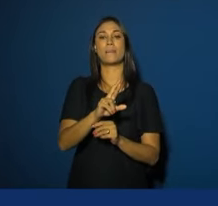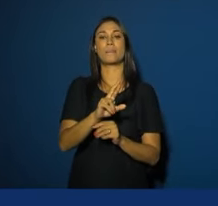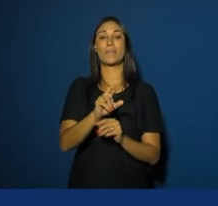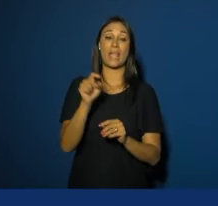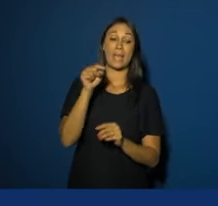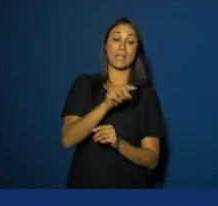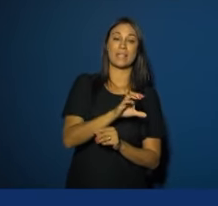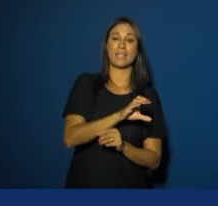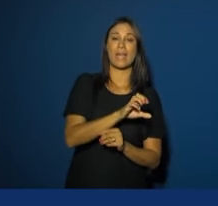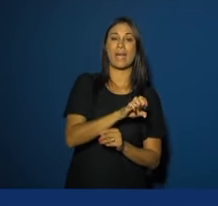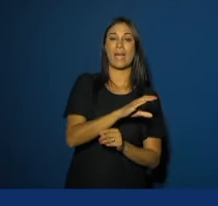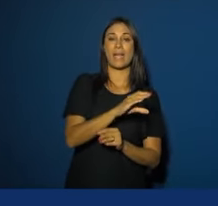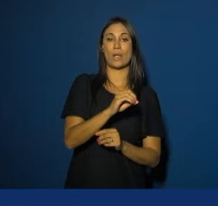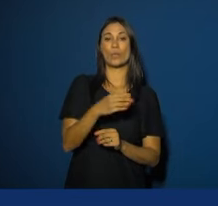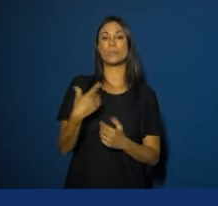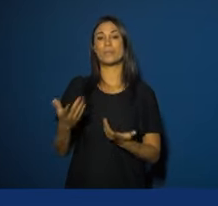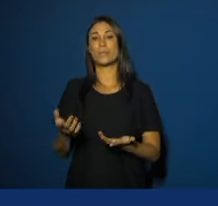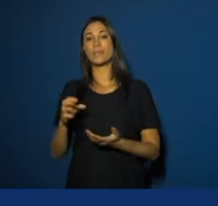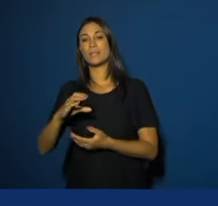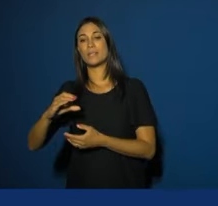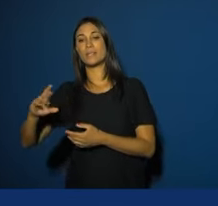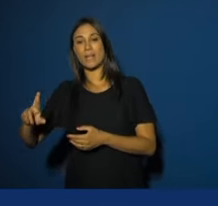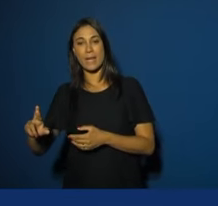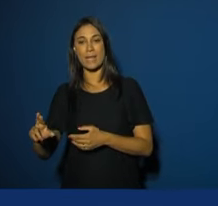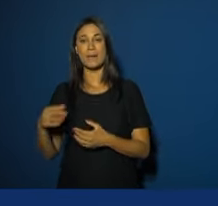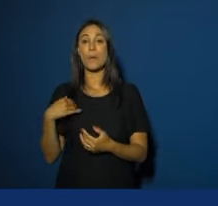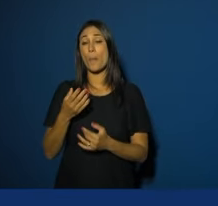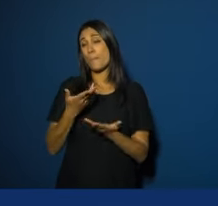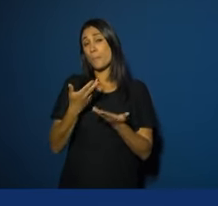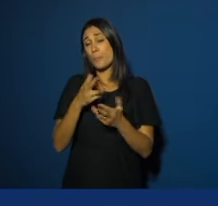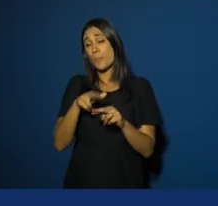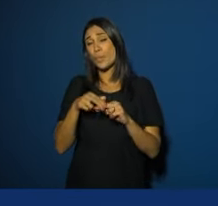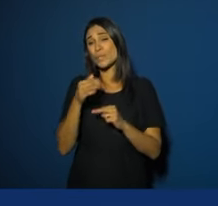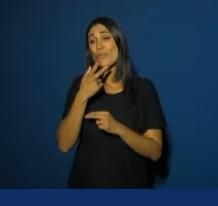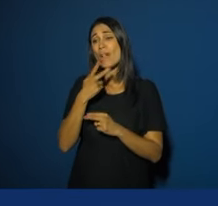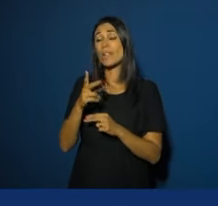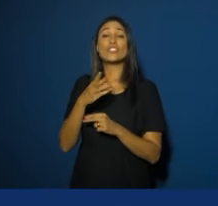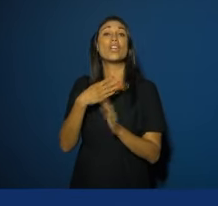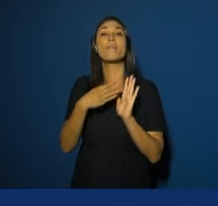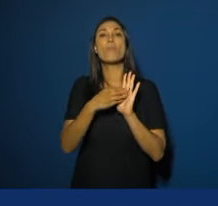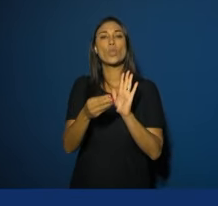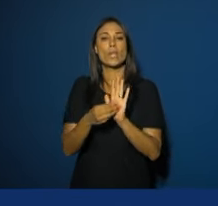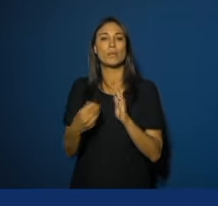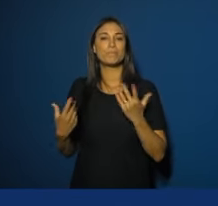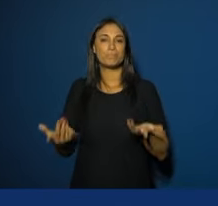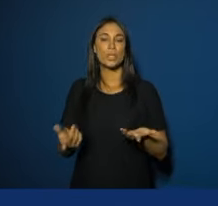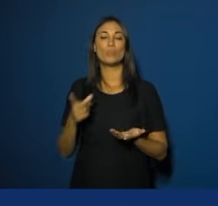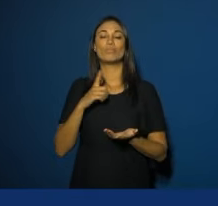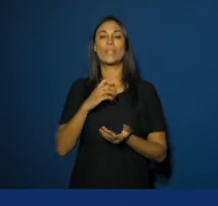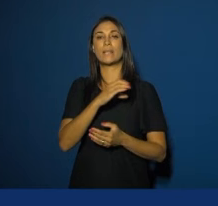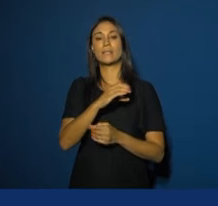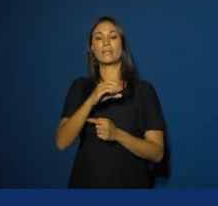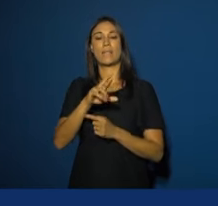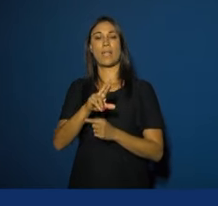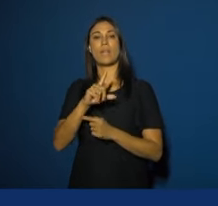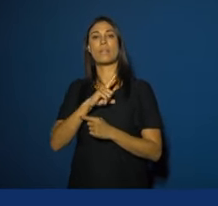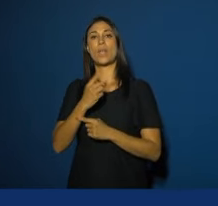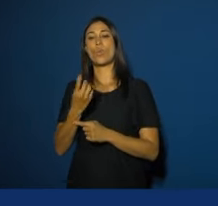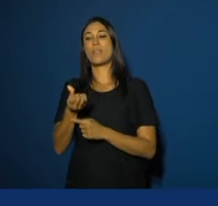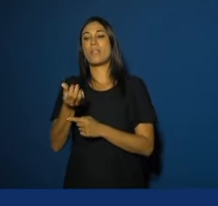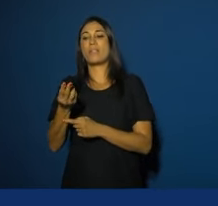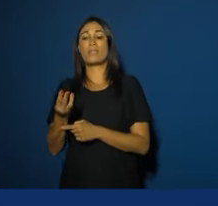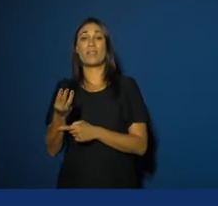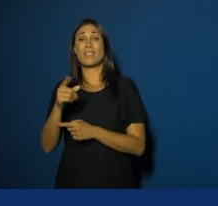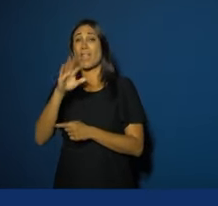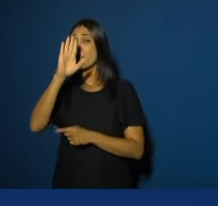eco as aqui presentes por isso que eu tô citando como exemplos a CCR tem um na 163 ali na no Mato Grosso do Sul